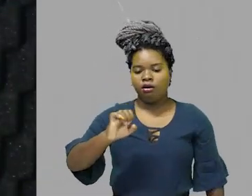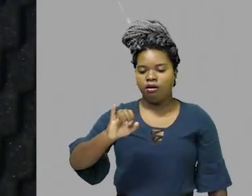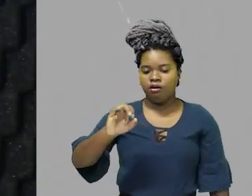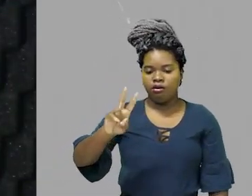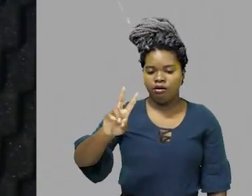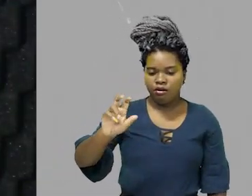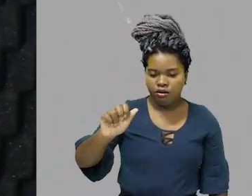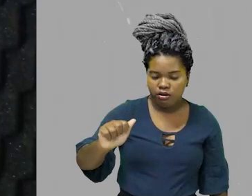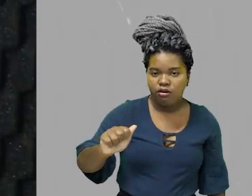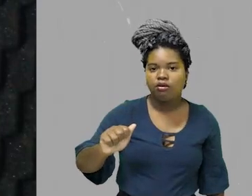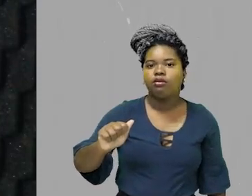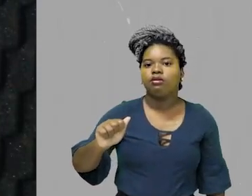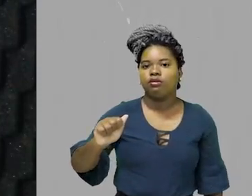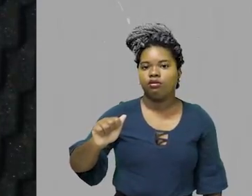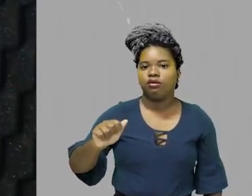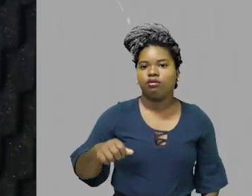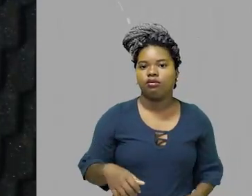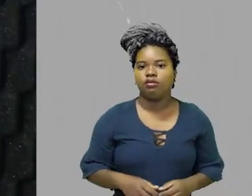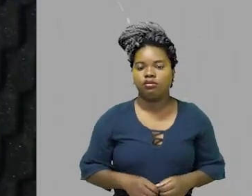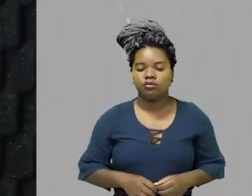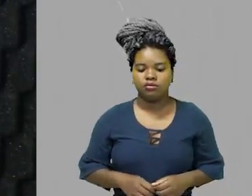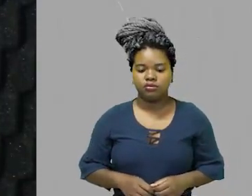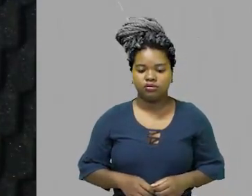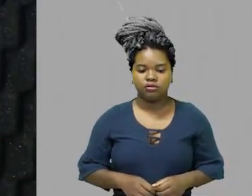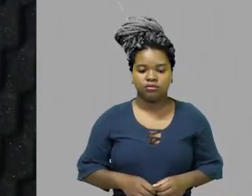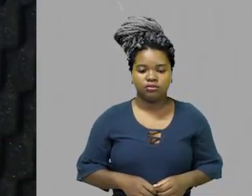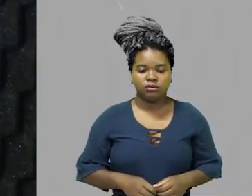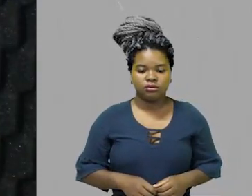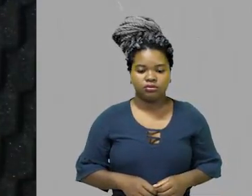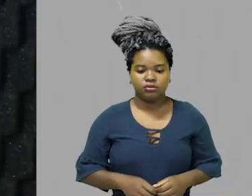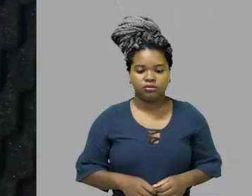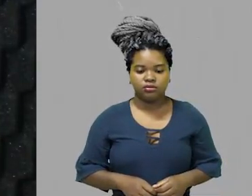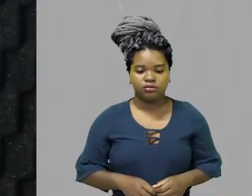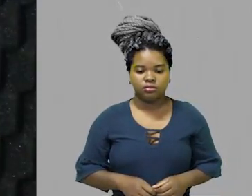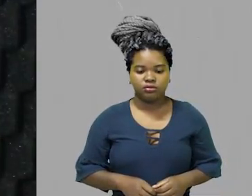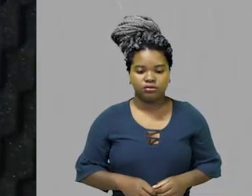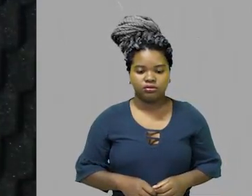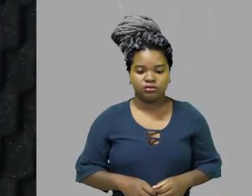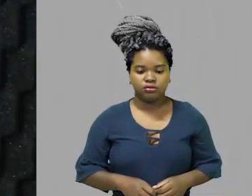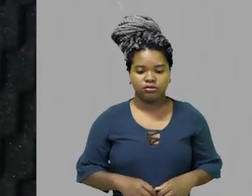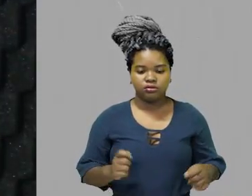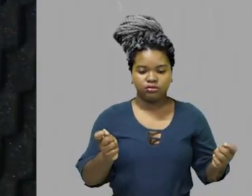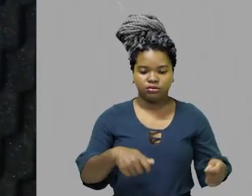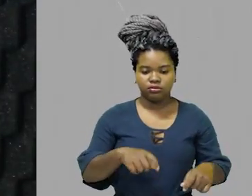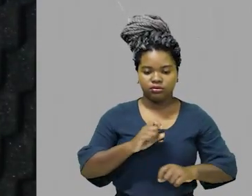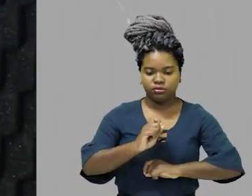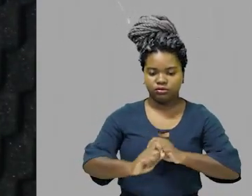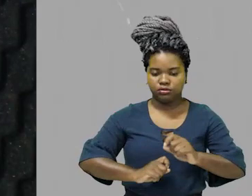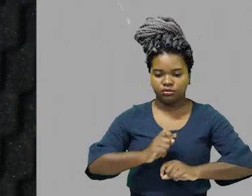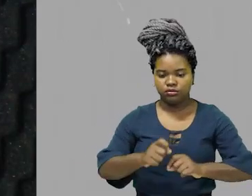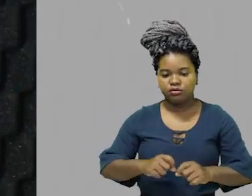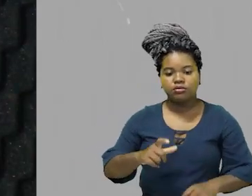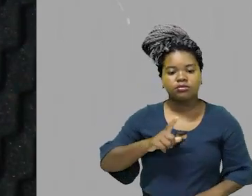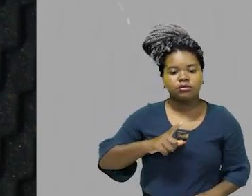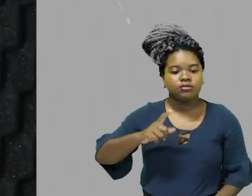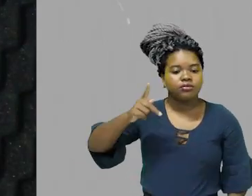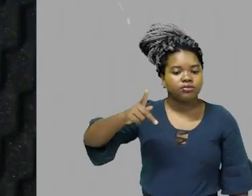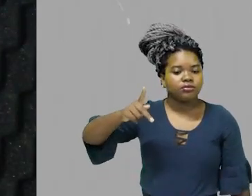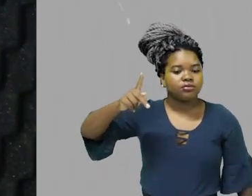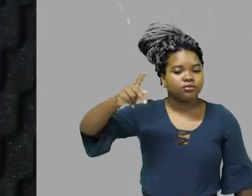elaborada. Então, quem é que conduz essa seiva? Os vasos condutores, que está presente nas pteridófitas,